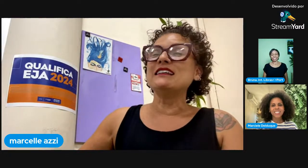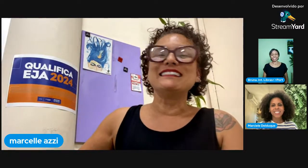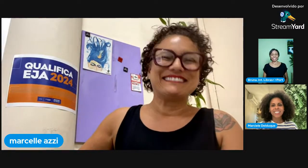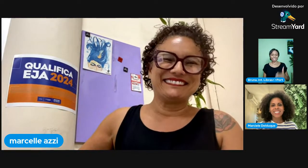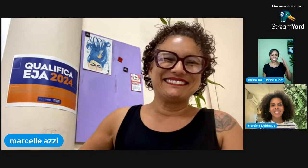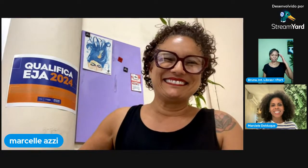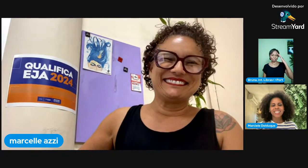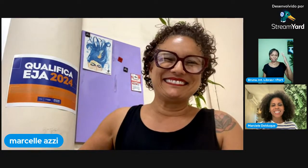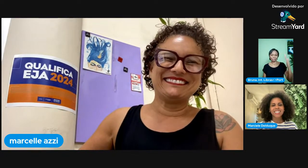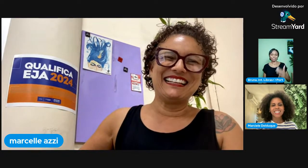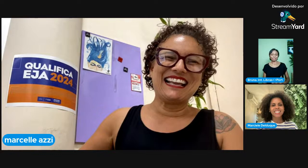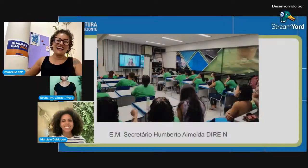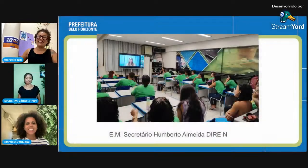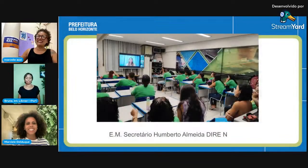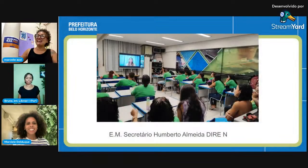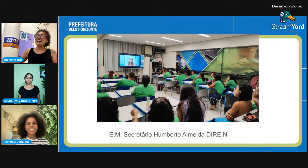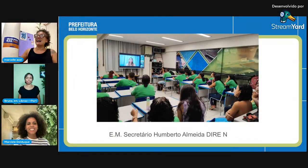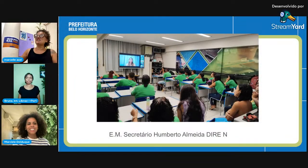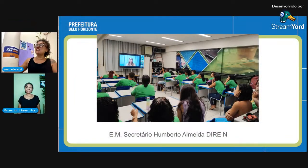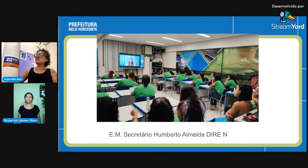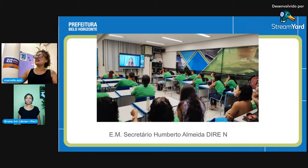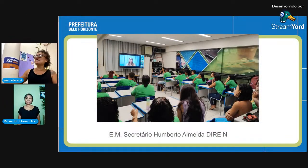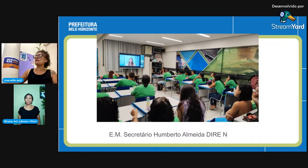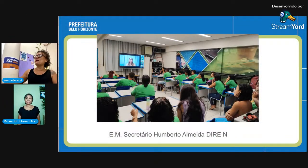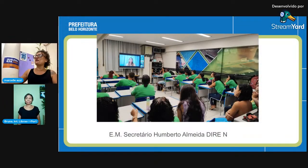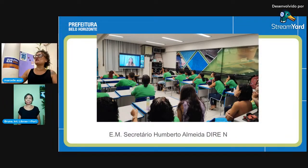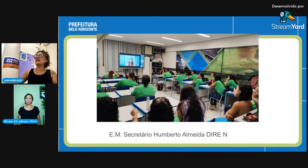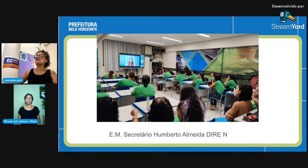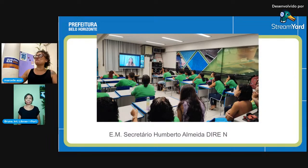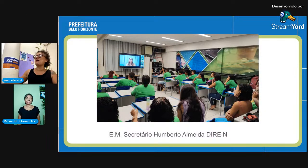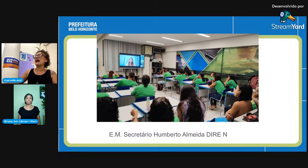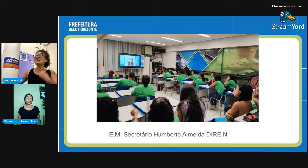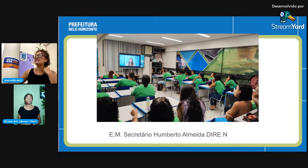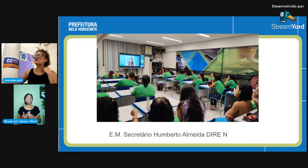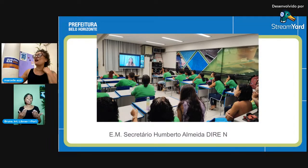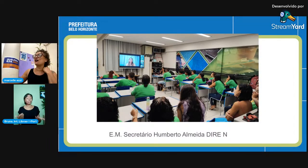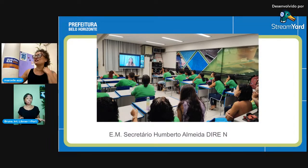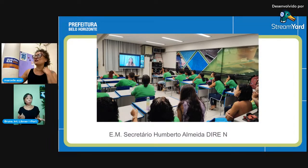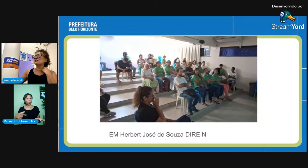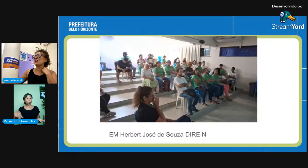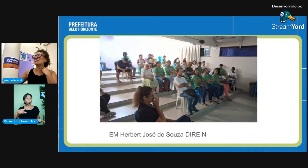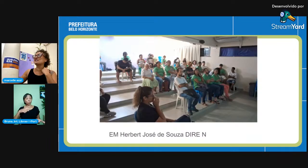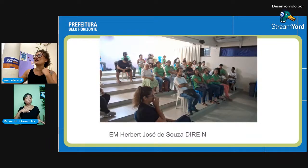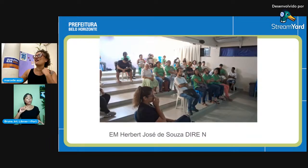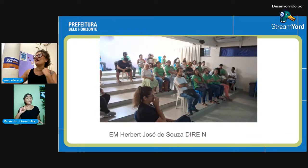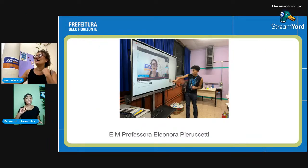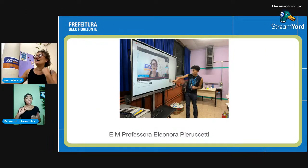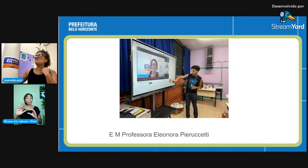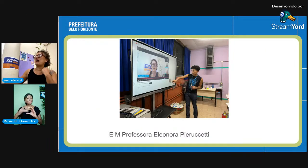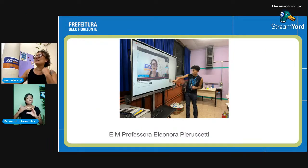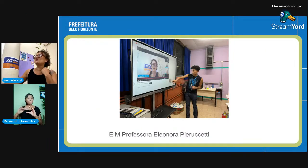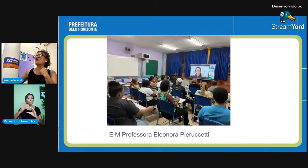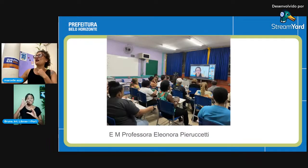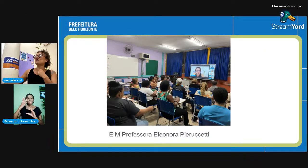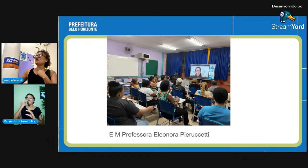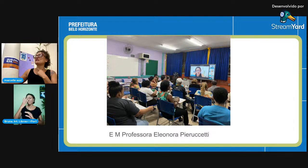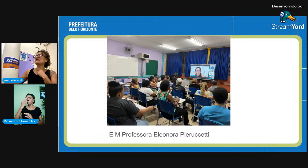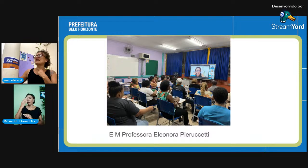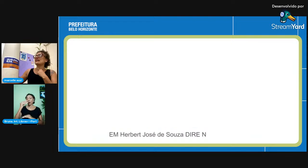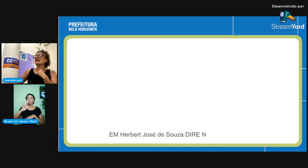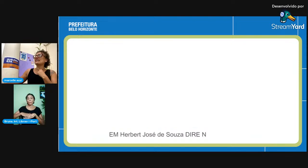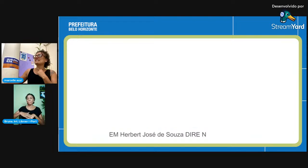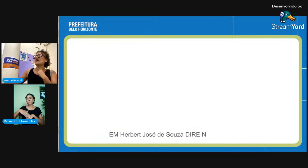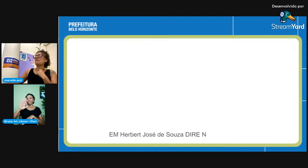Obrigada. Obrigada. A gente recebeu, gente, mais fotos, olha só, mais